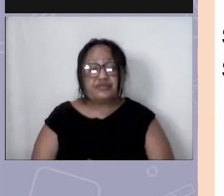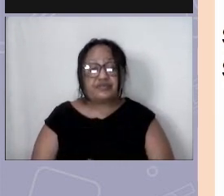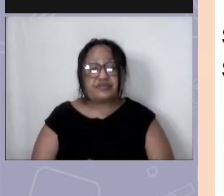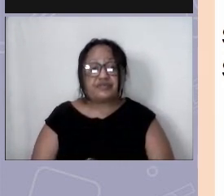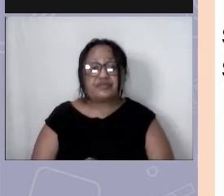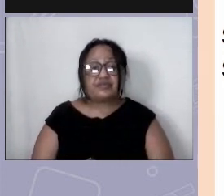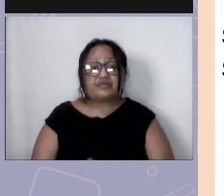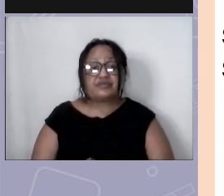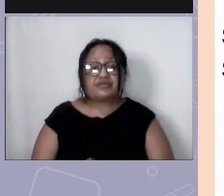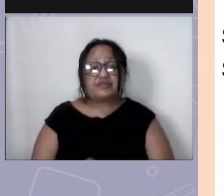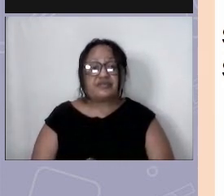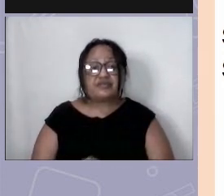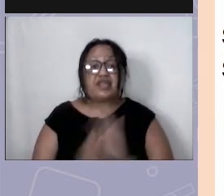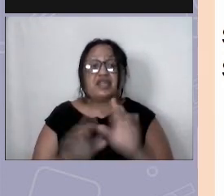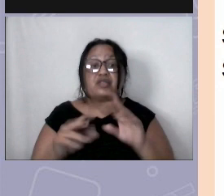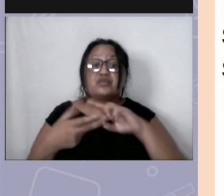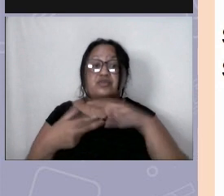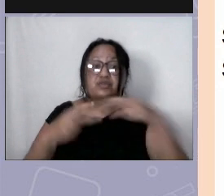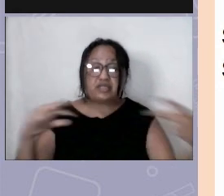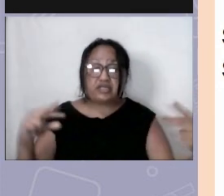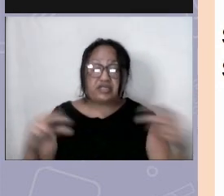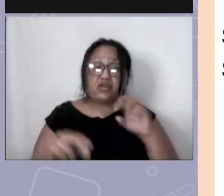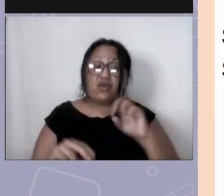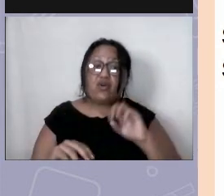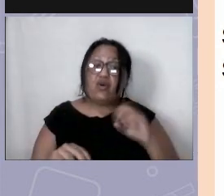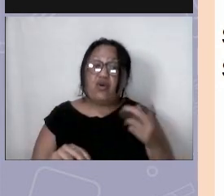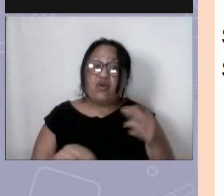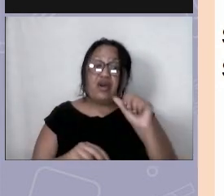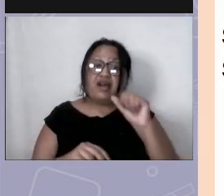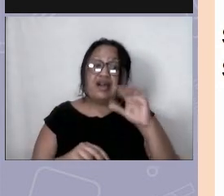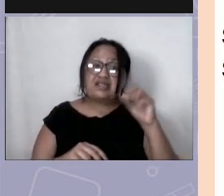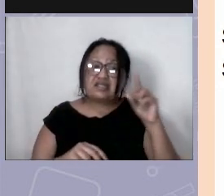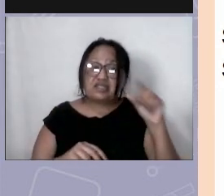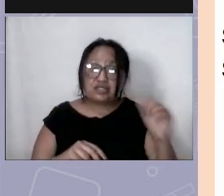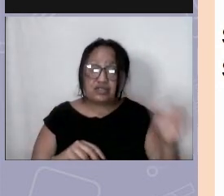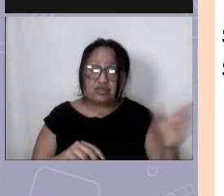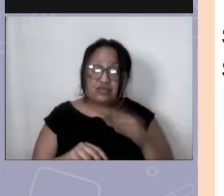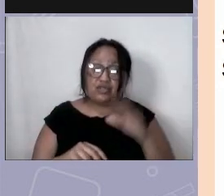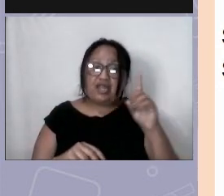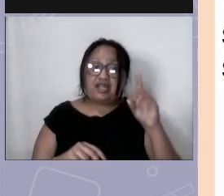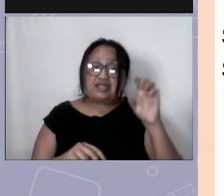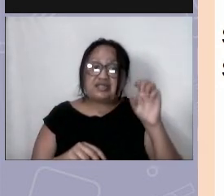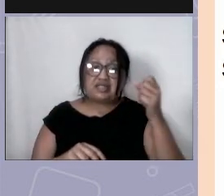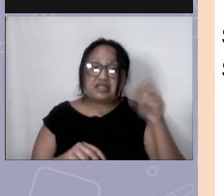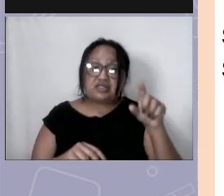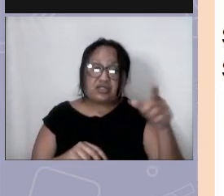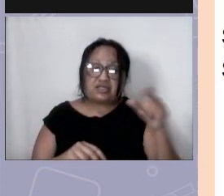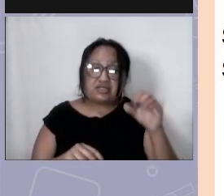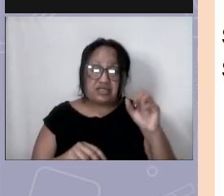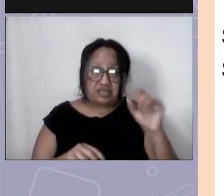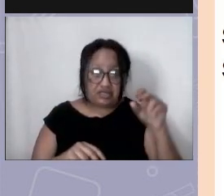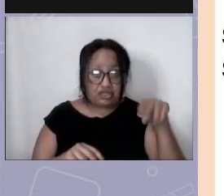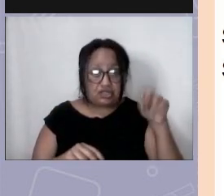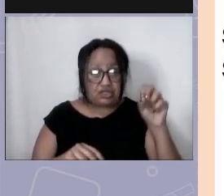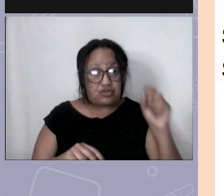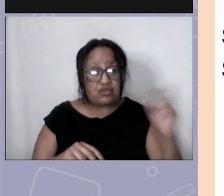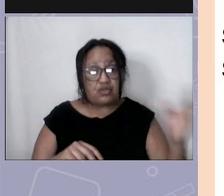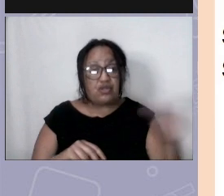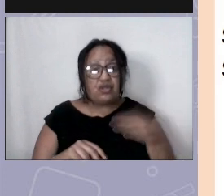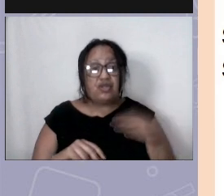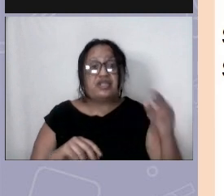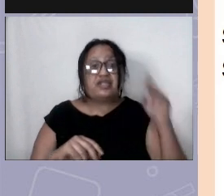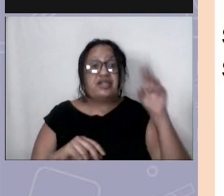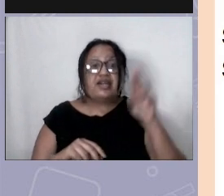diz o seguinte que o DNA o ácido desoxirribonucleico e o RNA que é o ácido ribonucleico